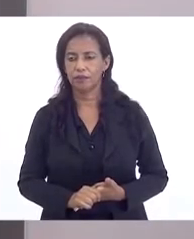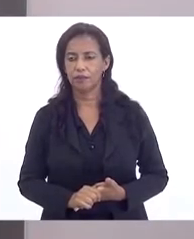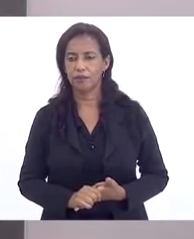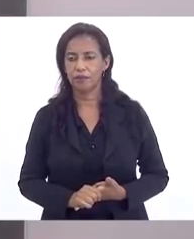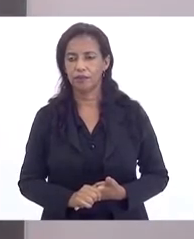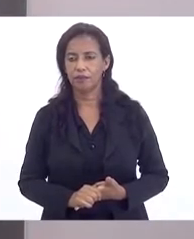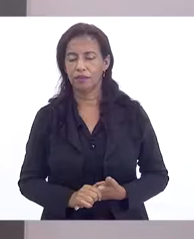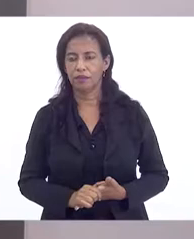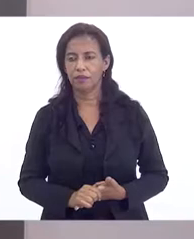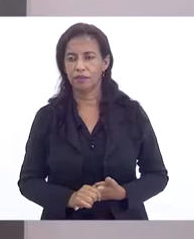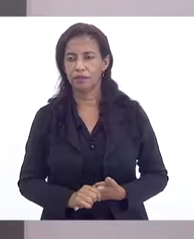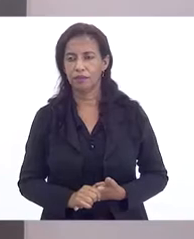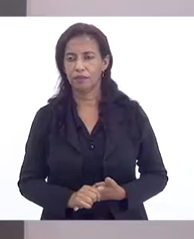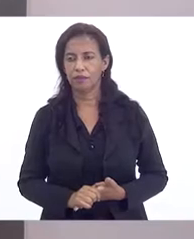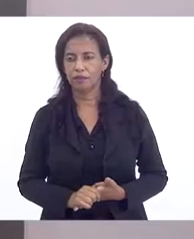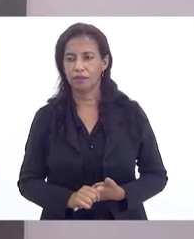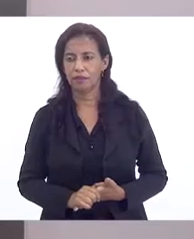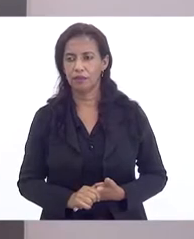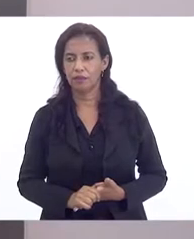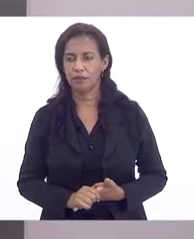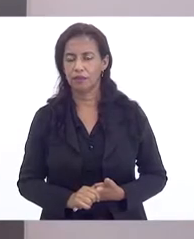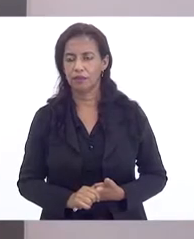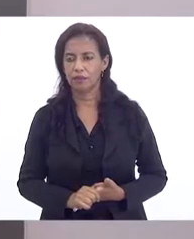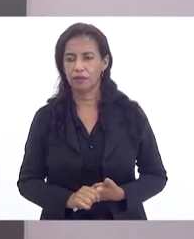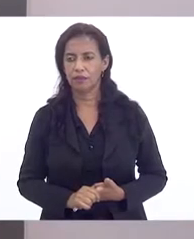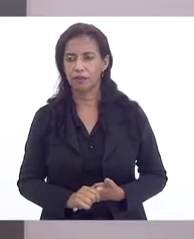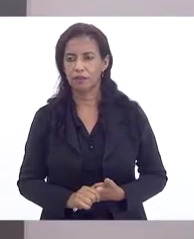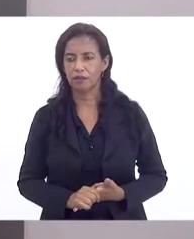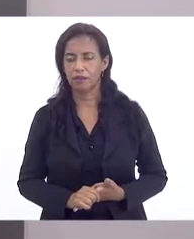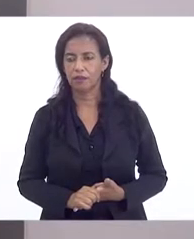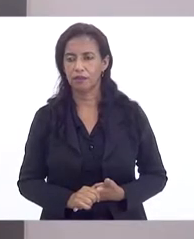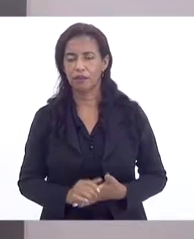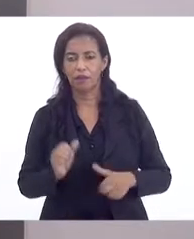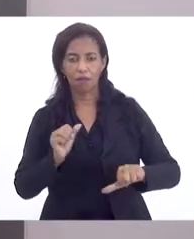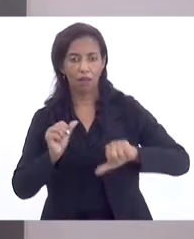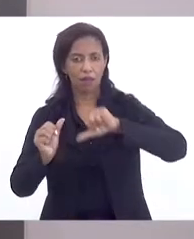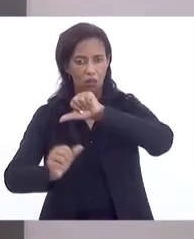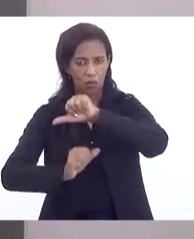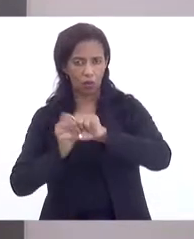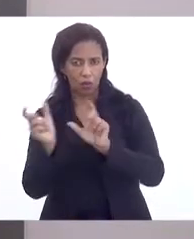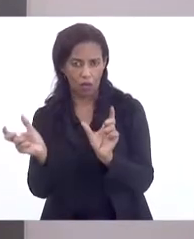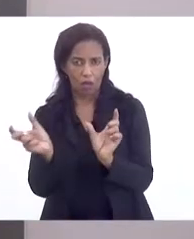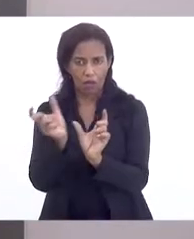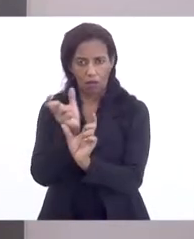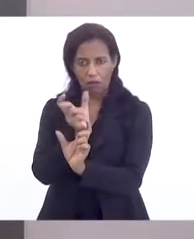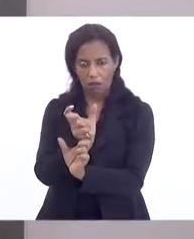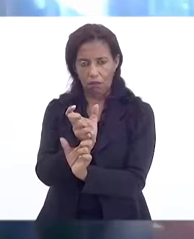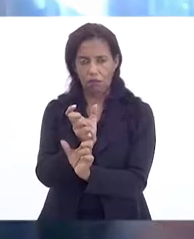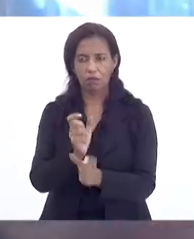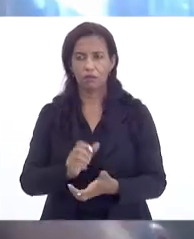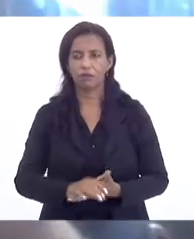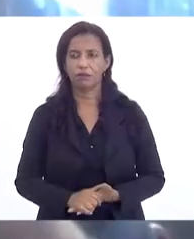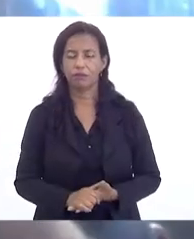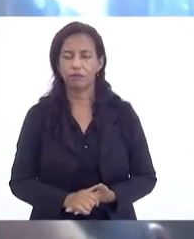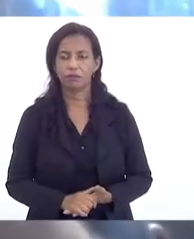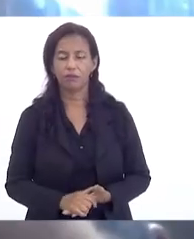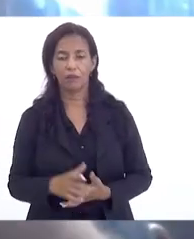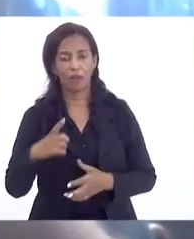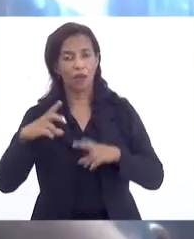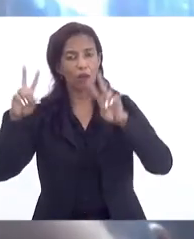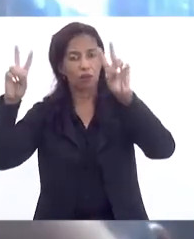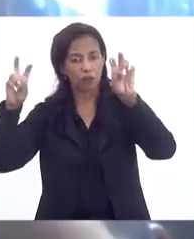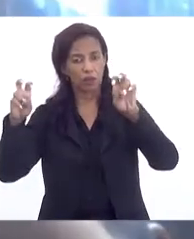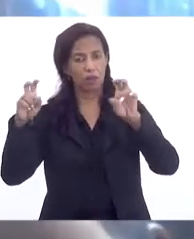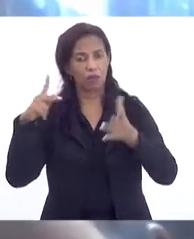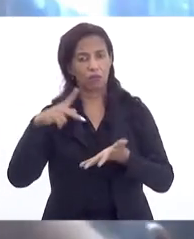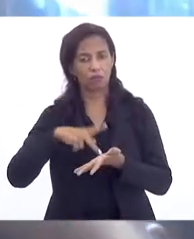Não. Prevenção. O dia da prevenção. Abusivo de álcool e outras drogas. De outras drogas. Álcool e outras drogas. Então, é o termo oficial da